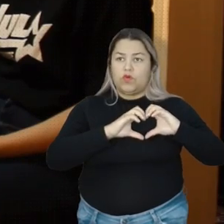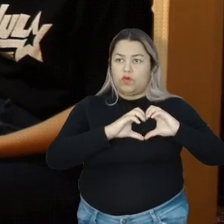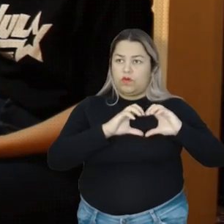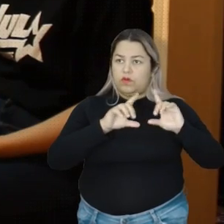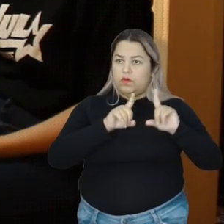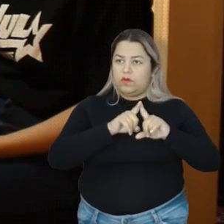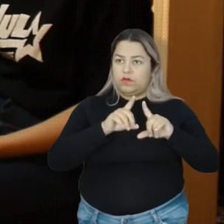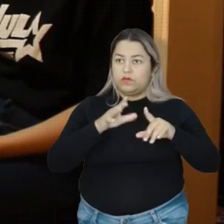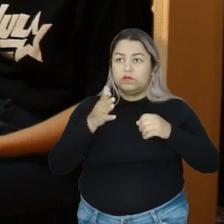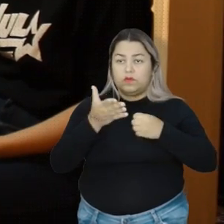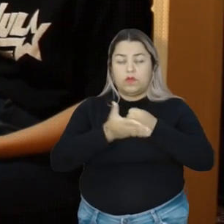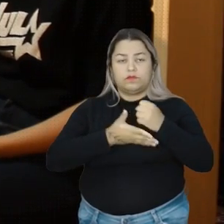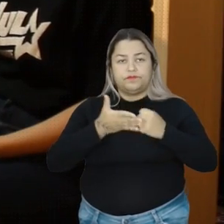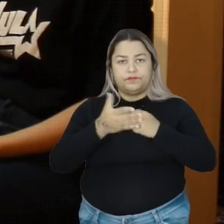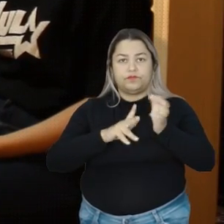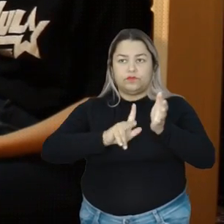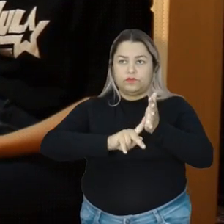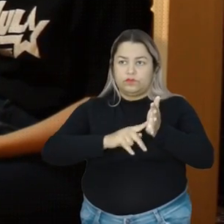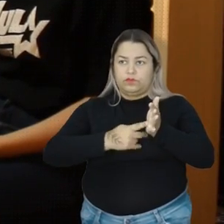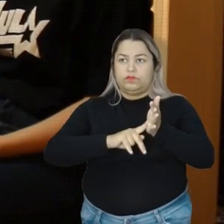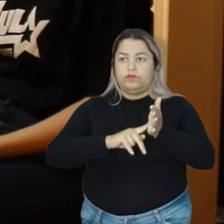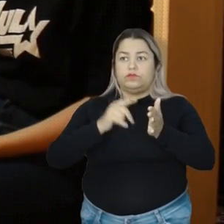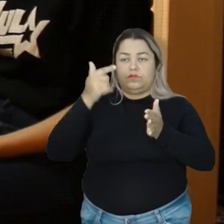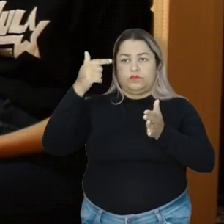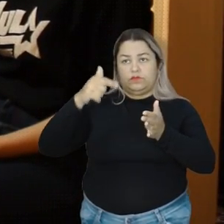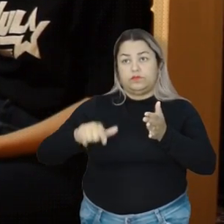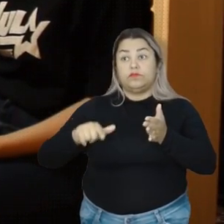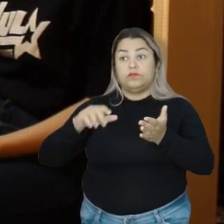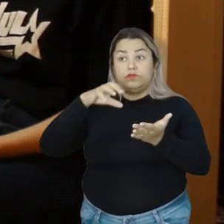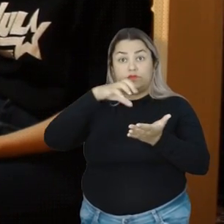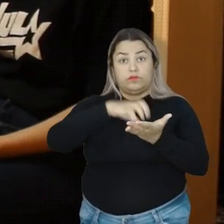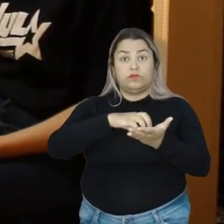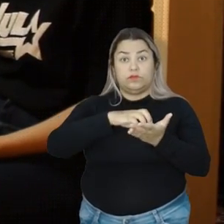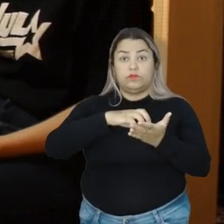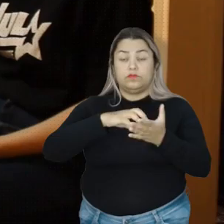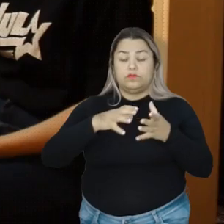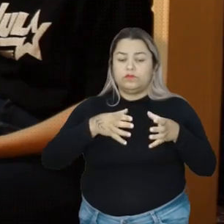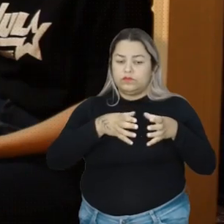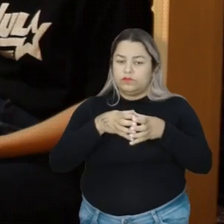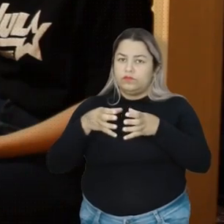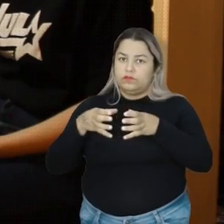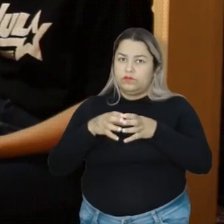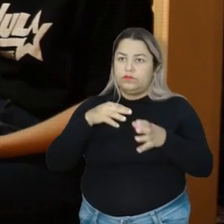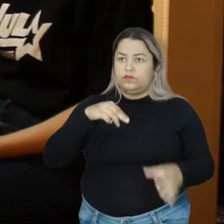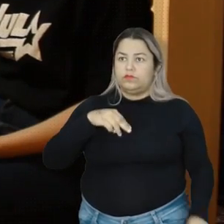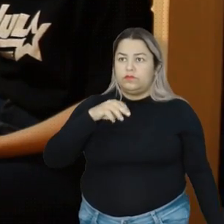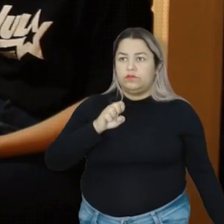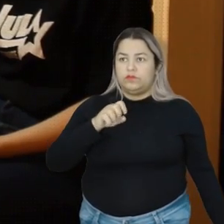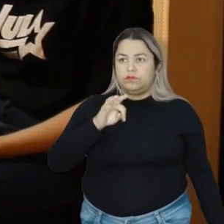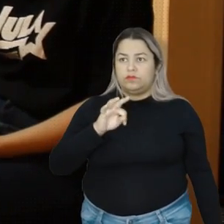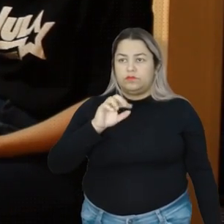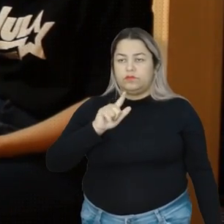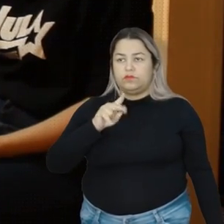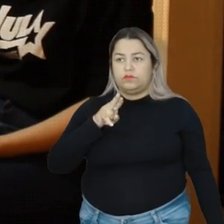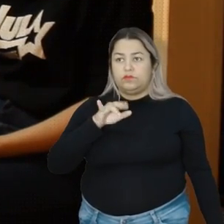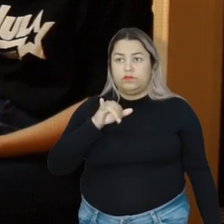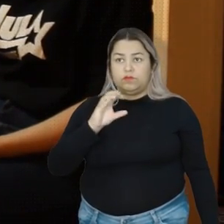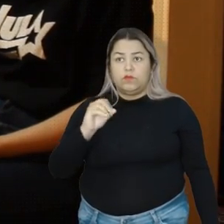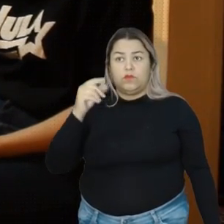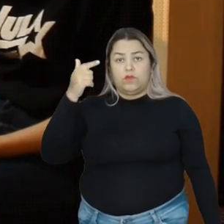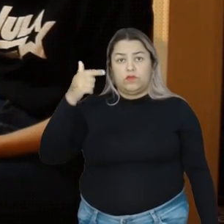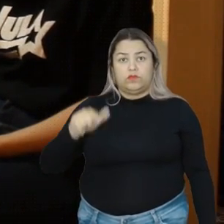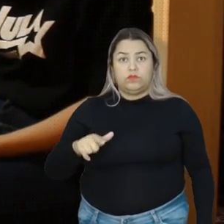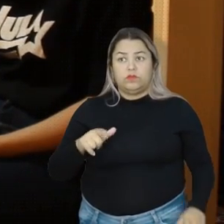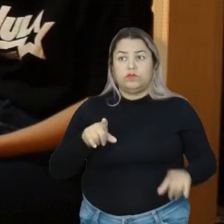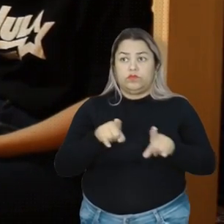de base do sindicato, com outro campo de outras categorias, metalúrgicos e até áreas como